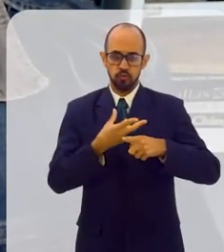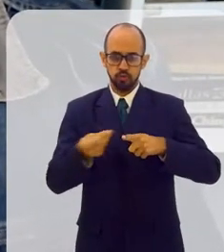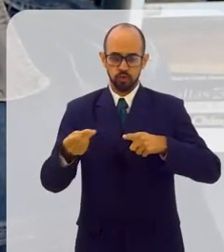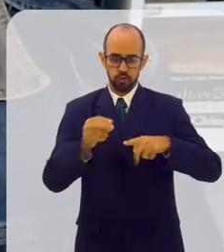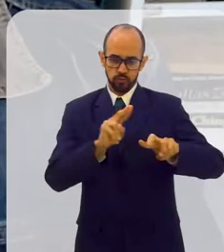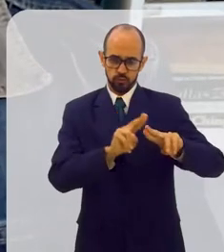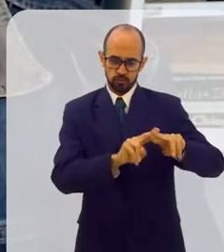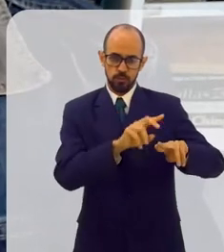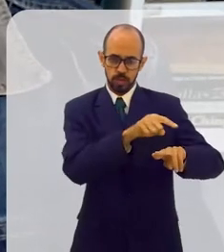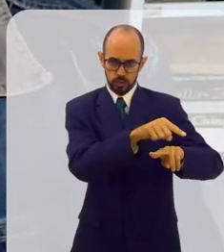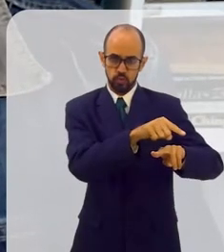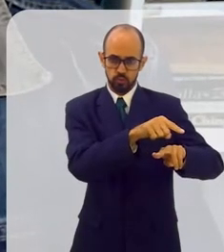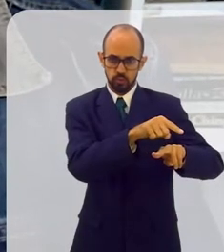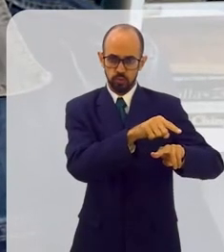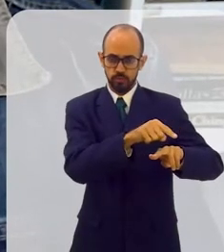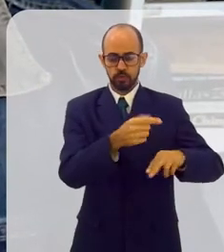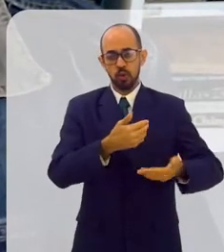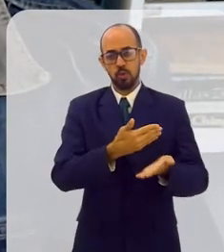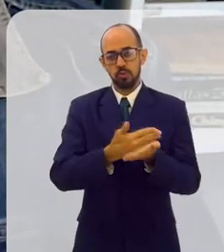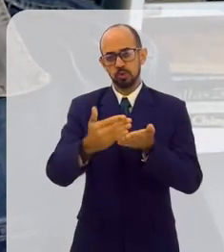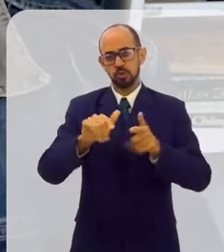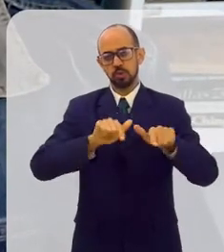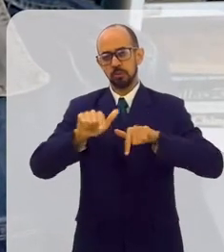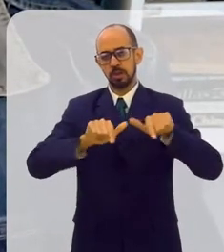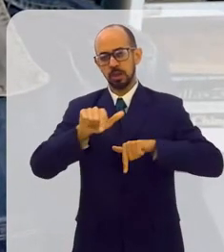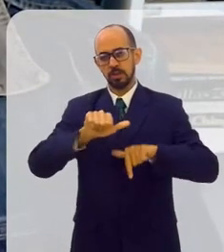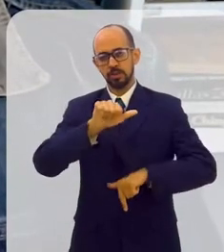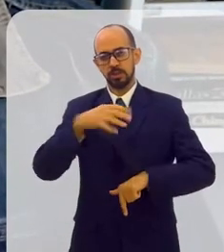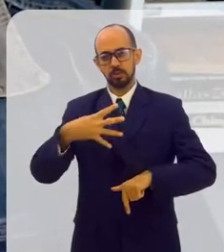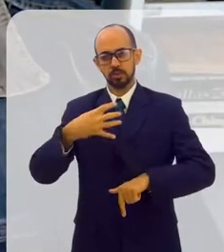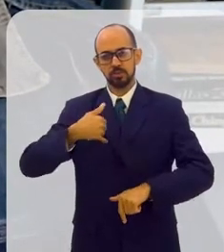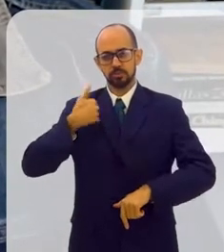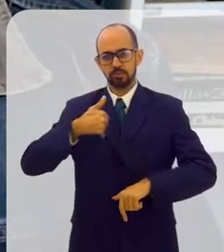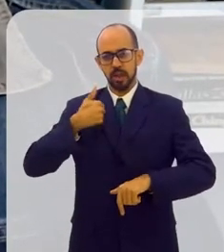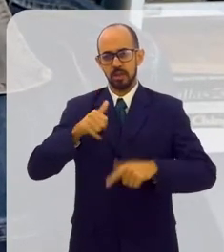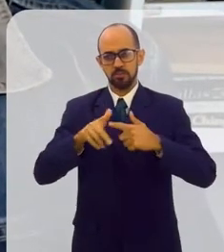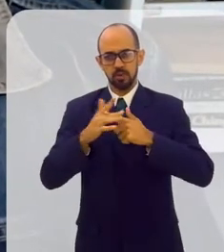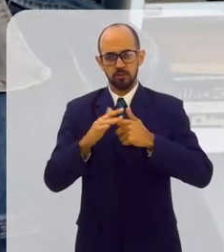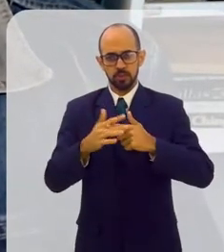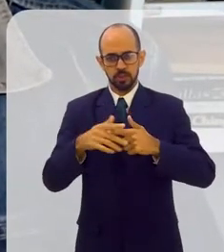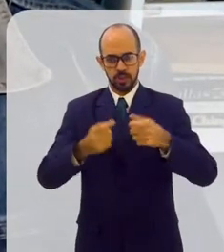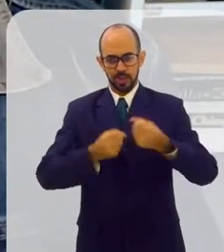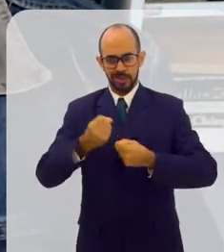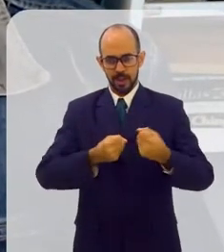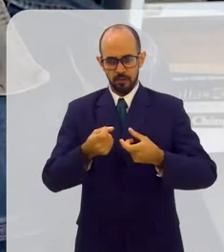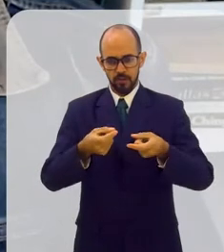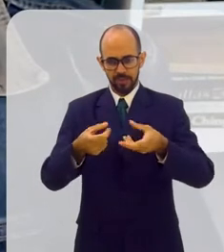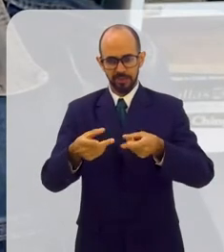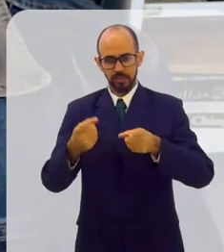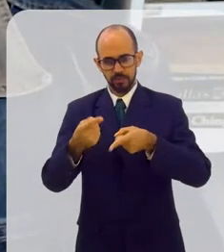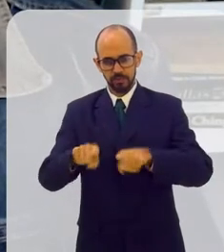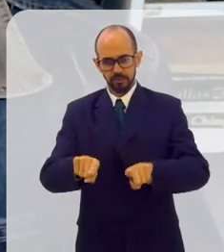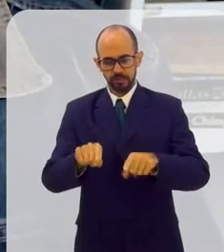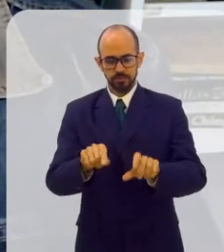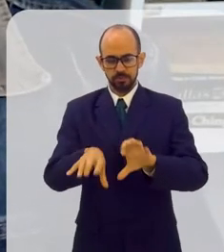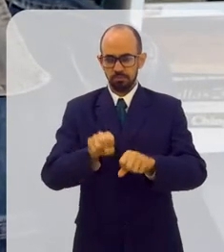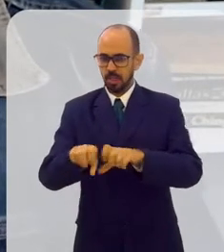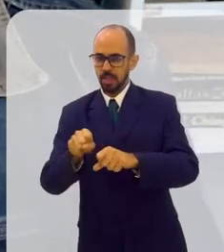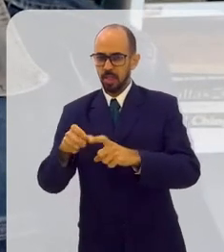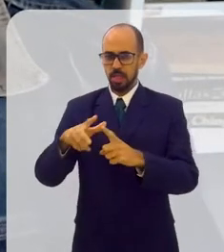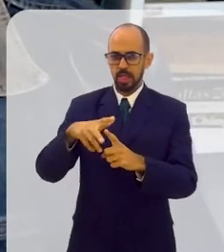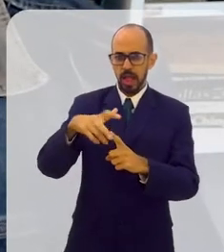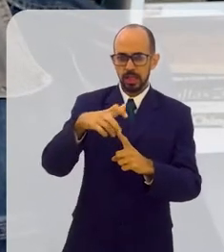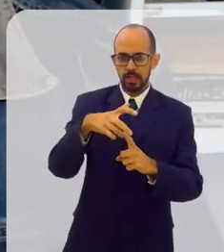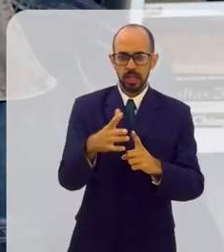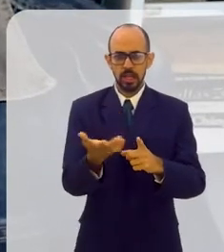instituição. Começou a trabalhar aos 14 anos numa oficina de carros. Foi vendedor de churrasquinho, catador de lata, vigia